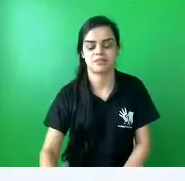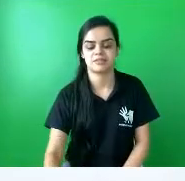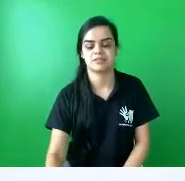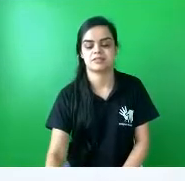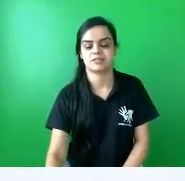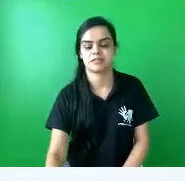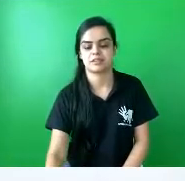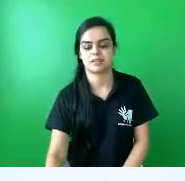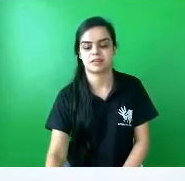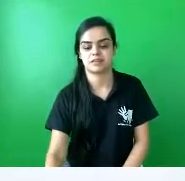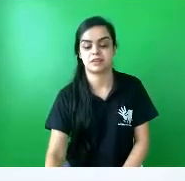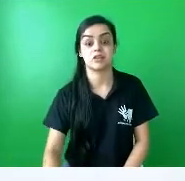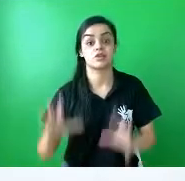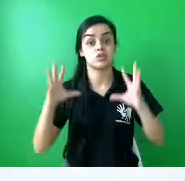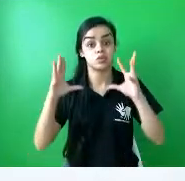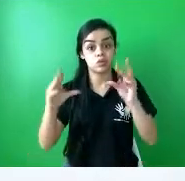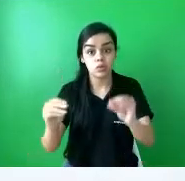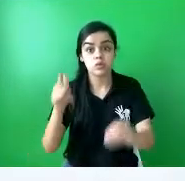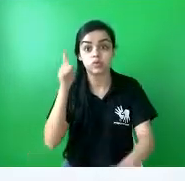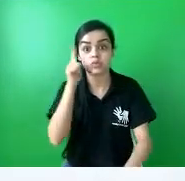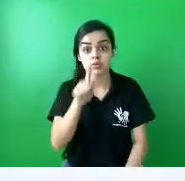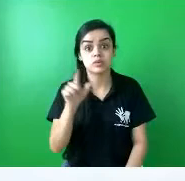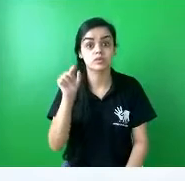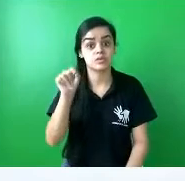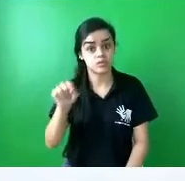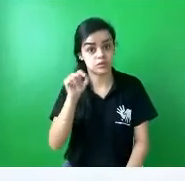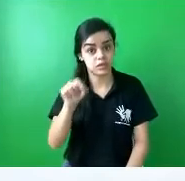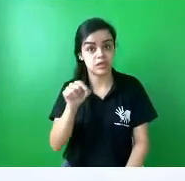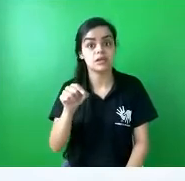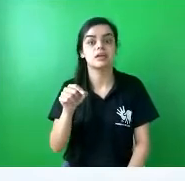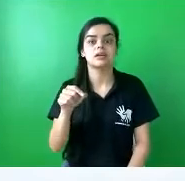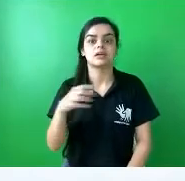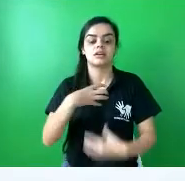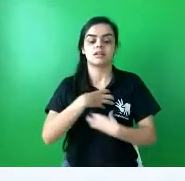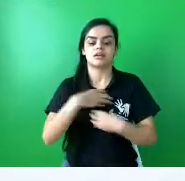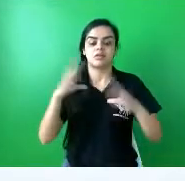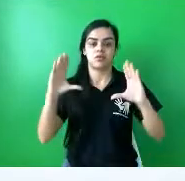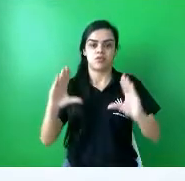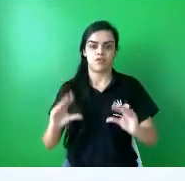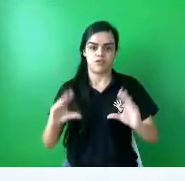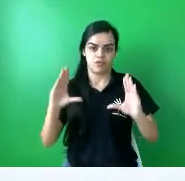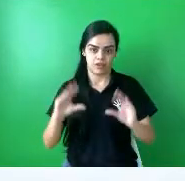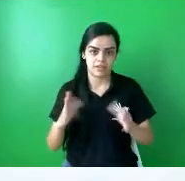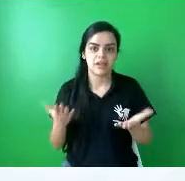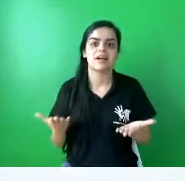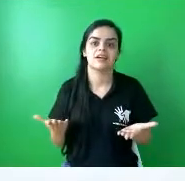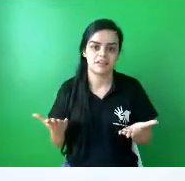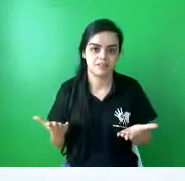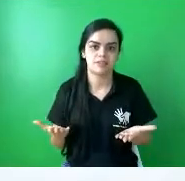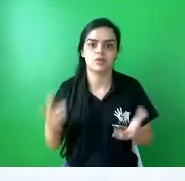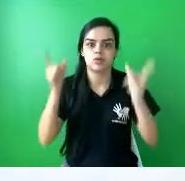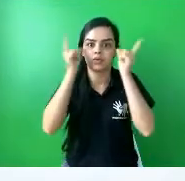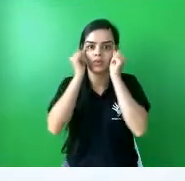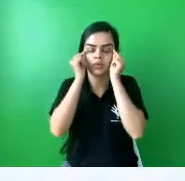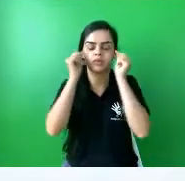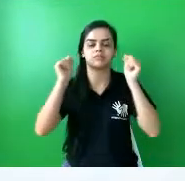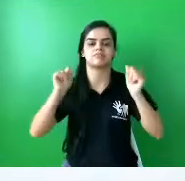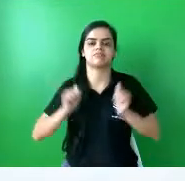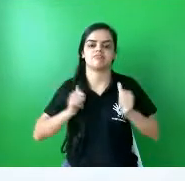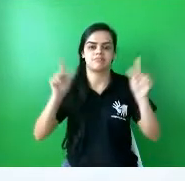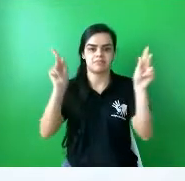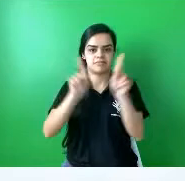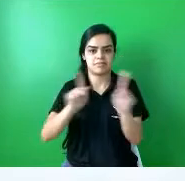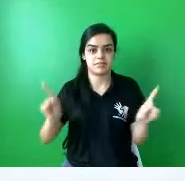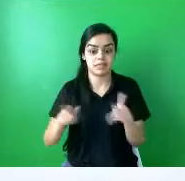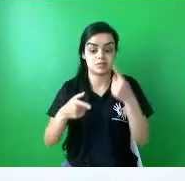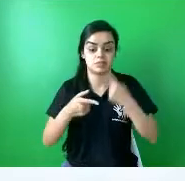mundo, conseguindo convergir para esse mesmo ponto, passaremos de uma forma mais tranquila, causando um pouco mais de tranquilidade.